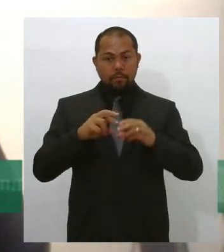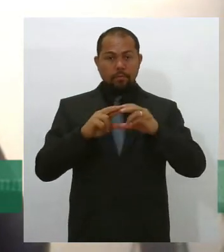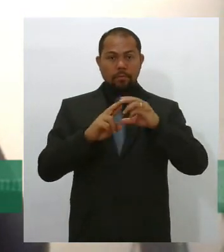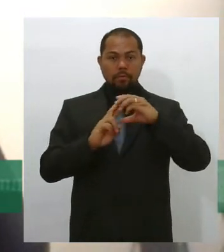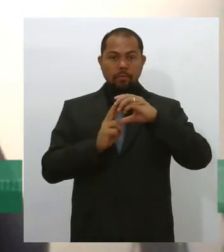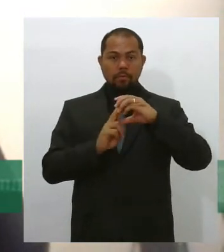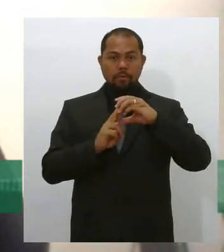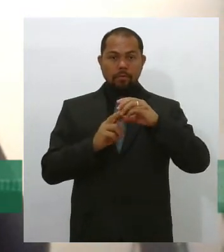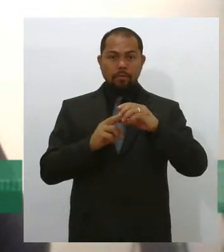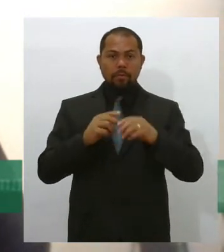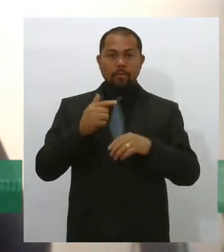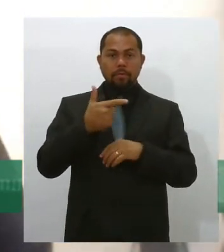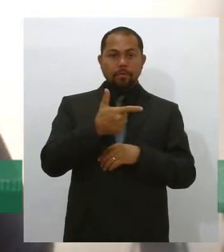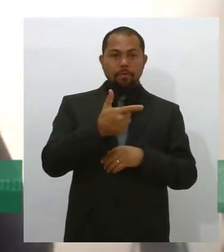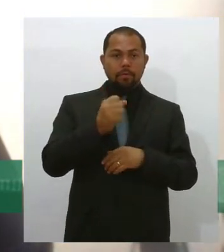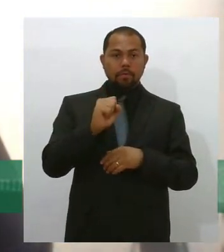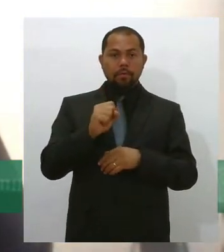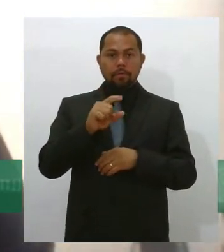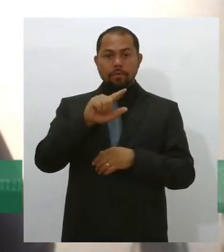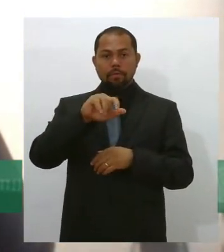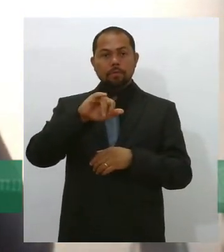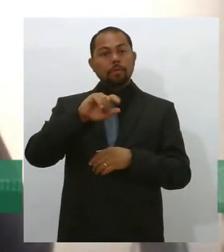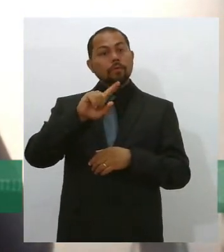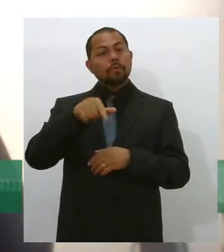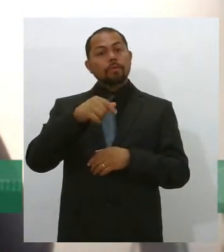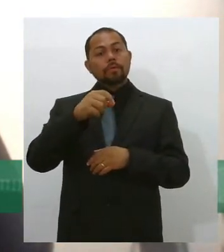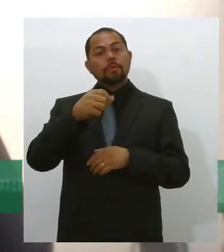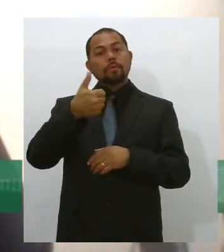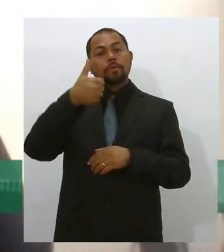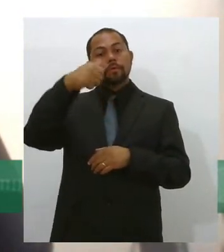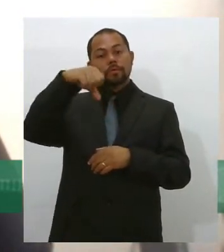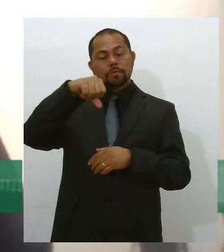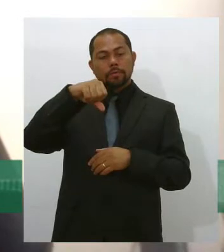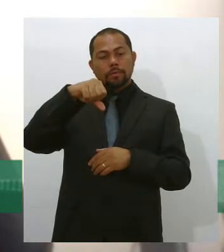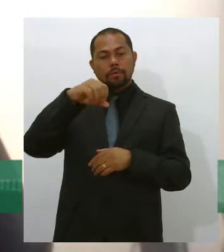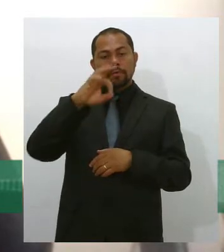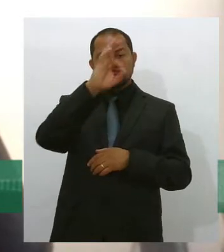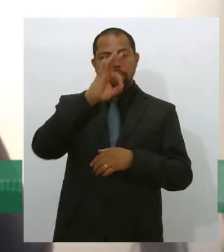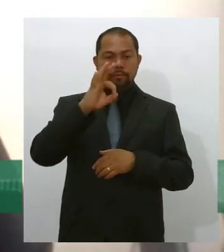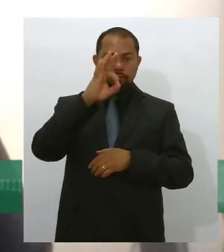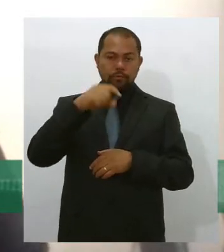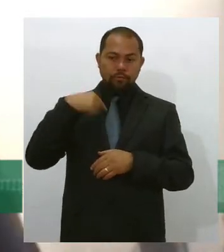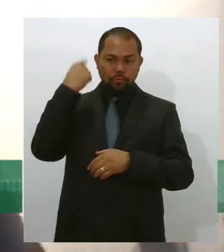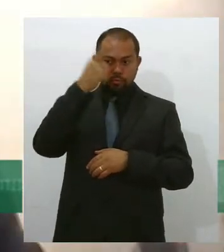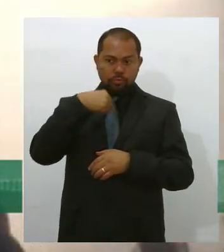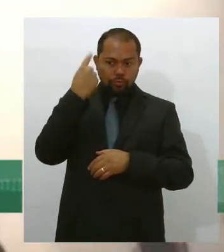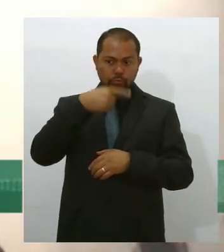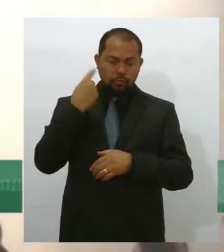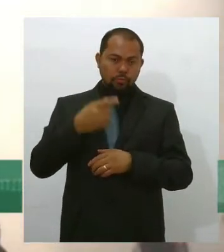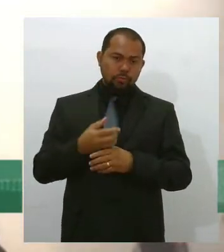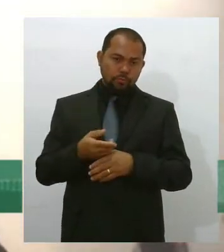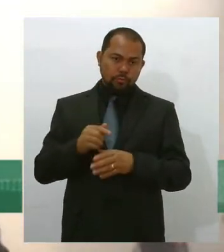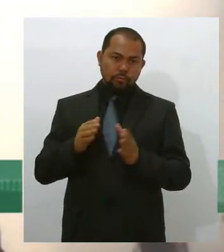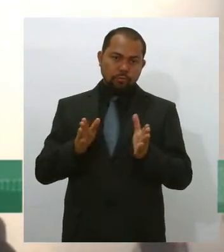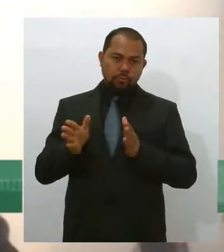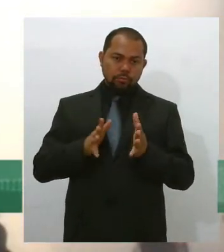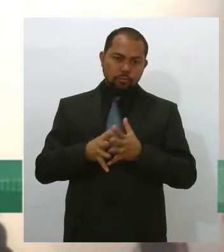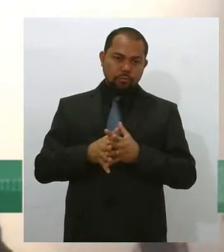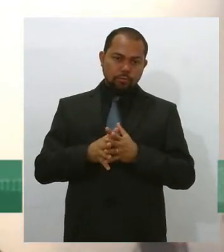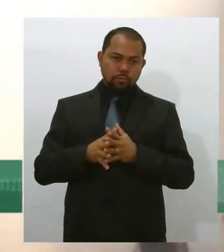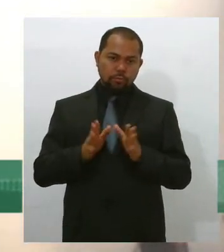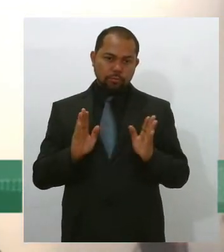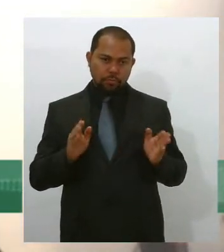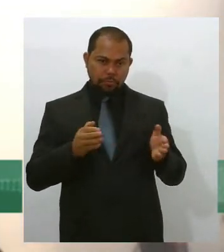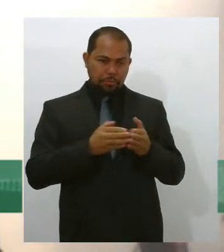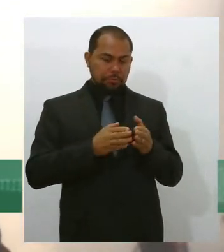28,19 por cento do tempo não é é destinado isso de Publicidade geral